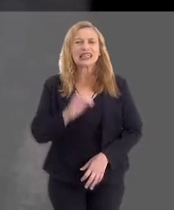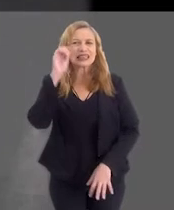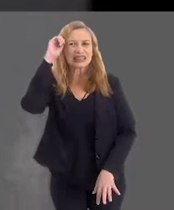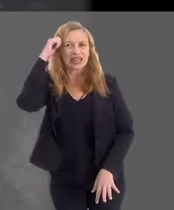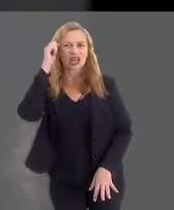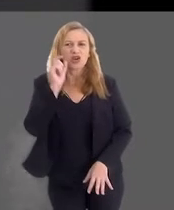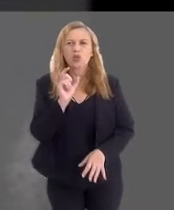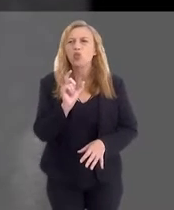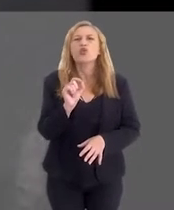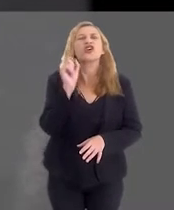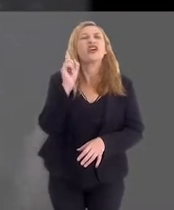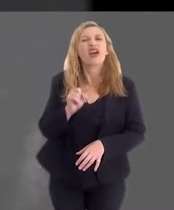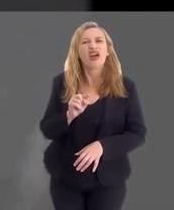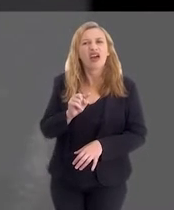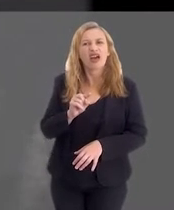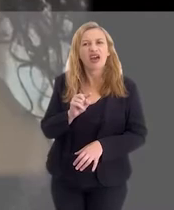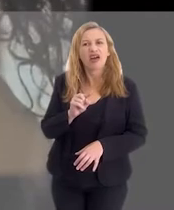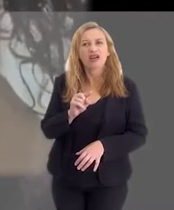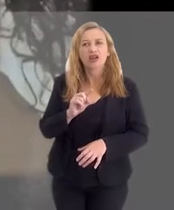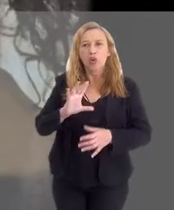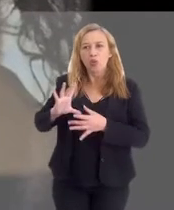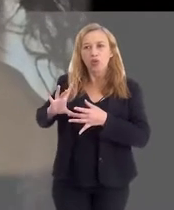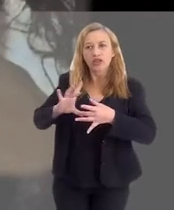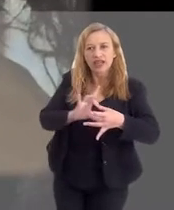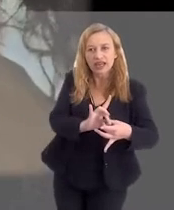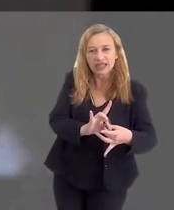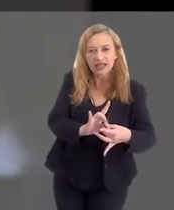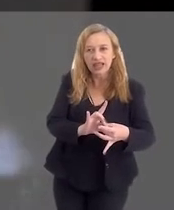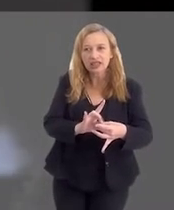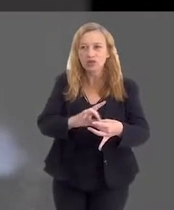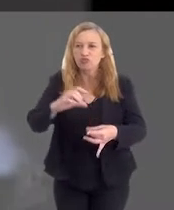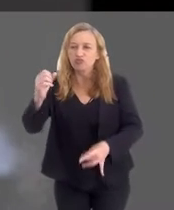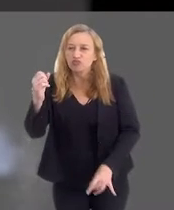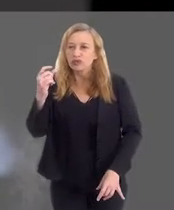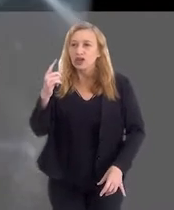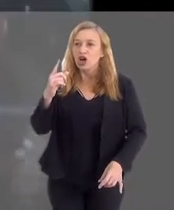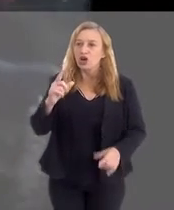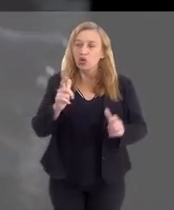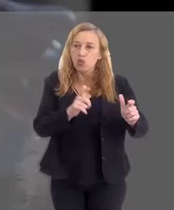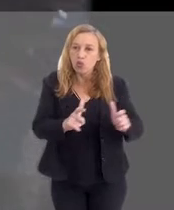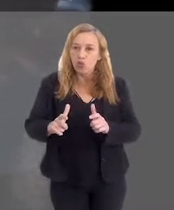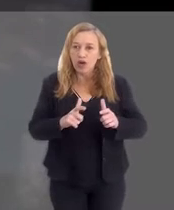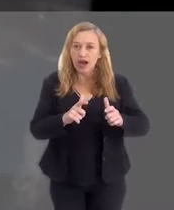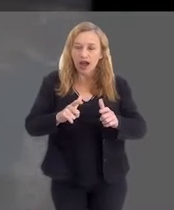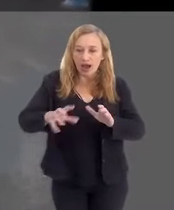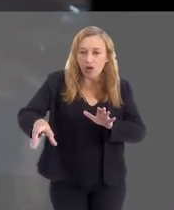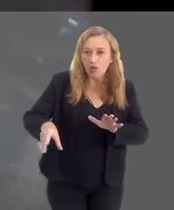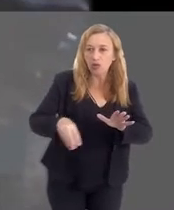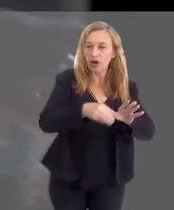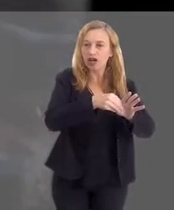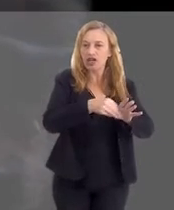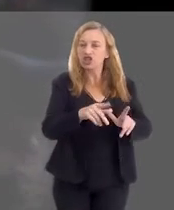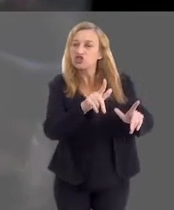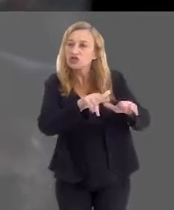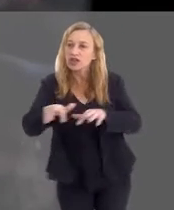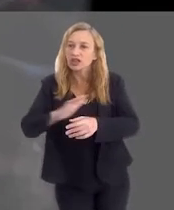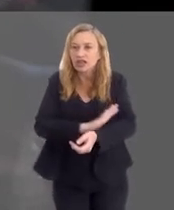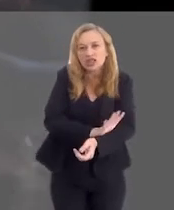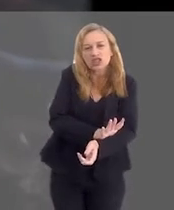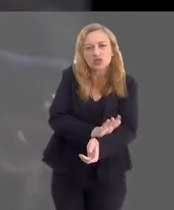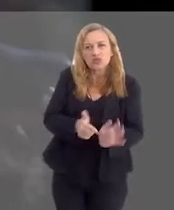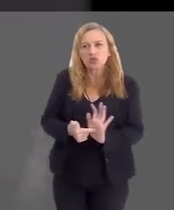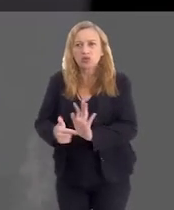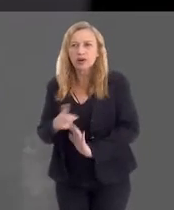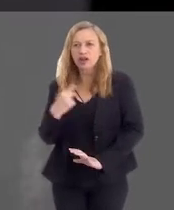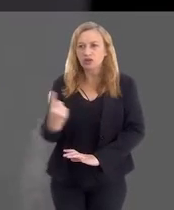Ascensão negra, afinal, o que é? Conexão ancestral, espiritualidade, ocupar espaços diferentes do que o racismo reservou